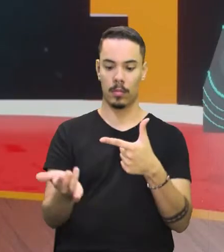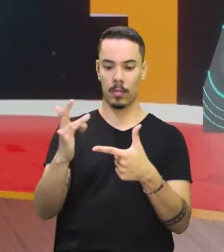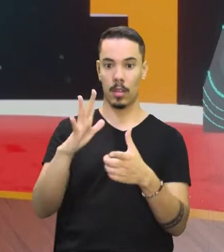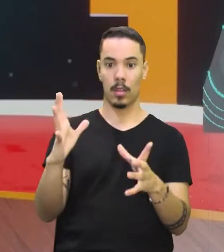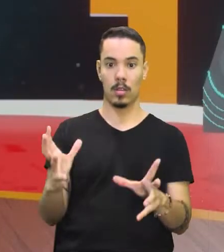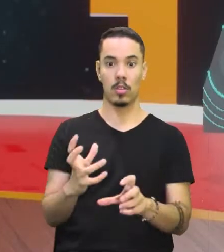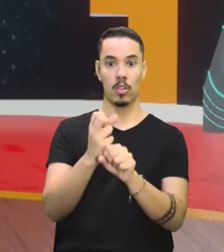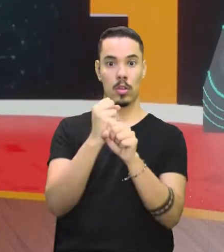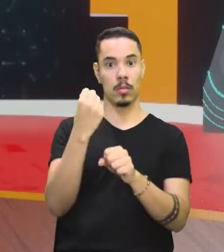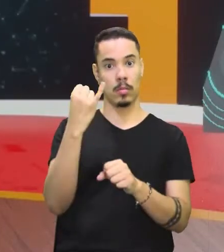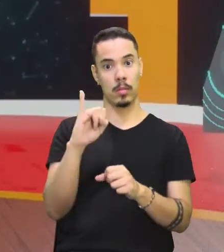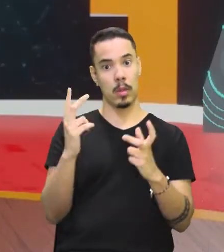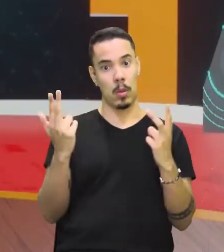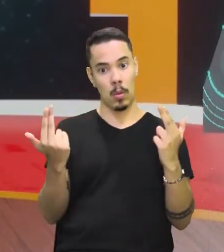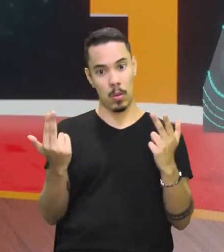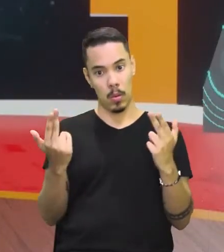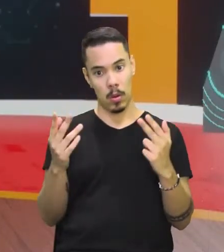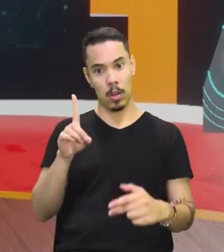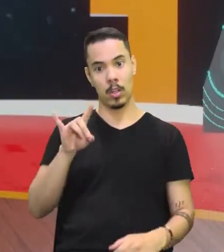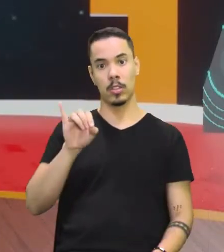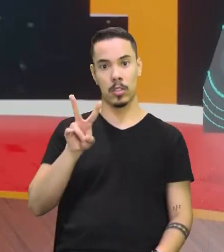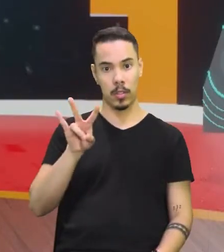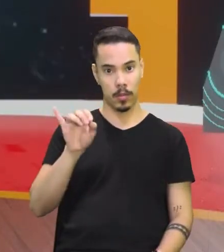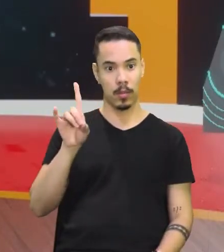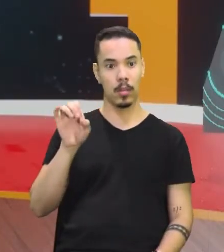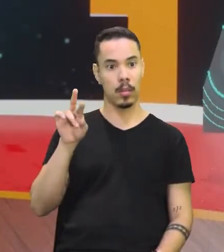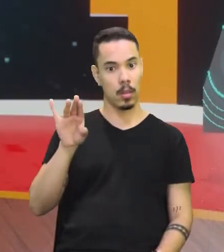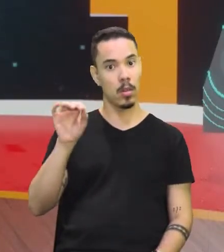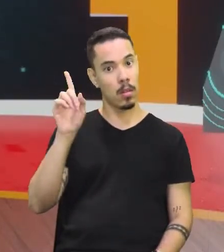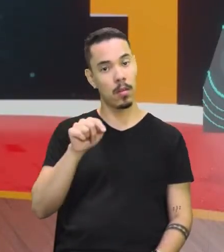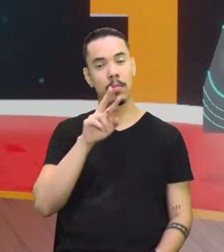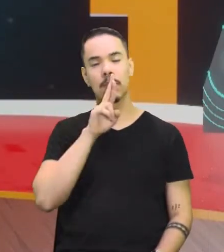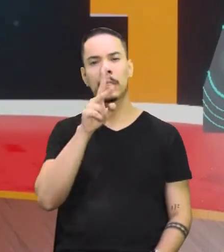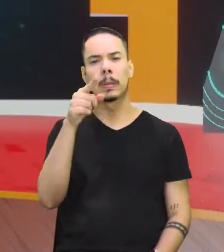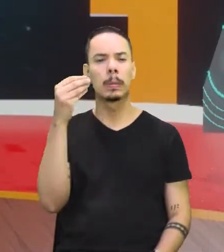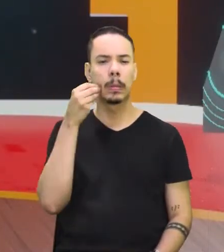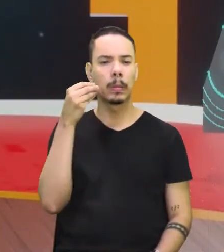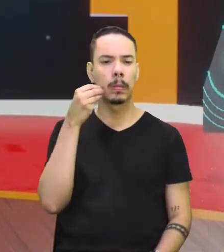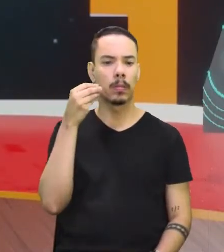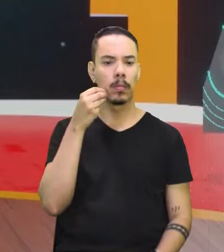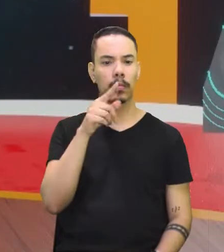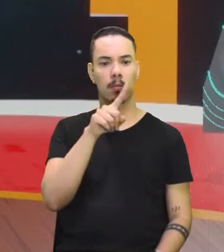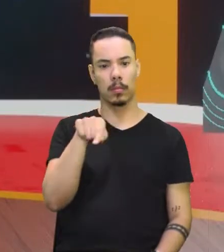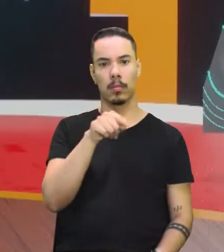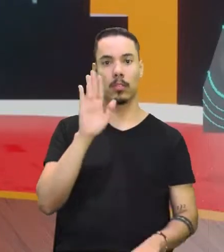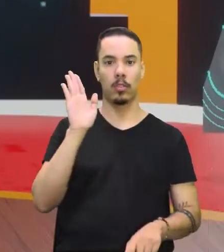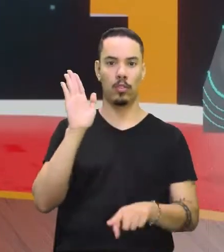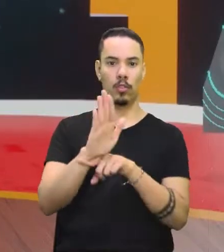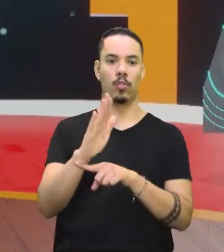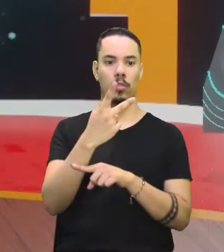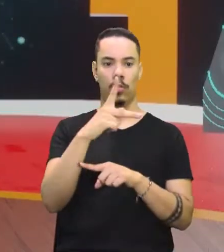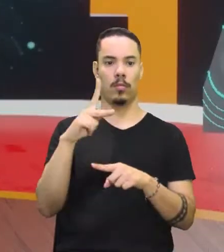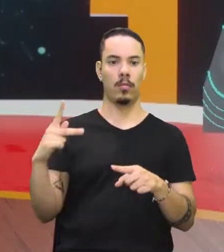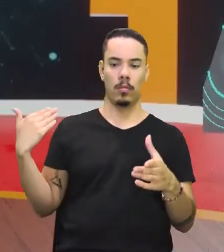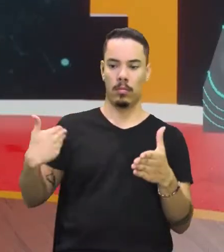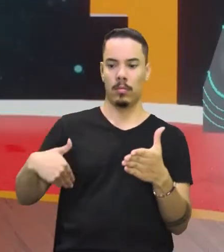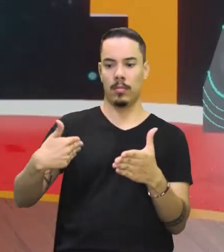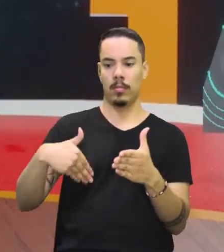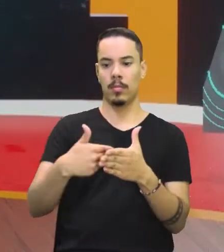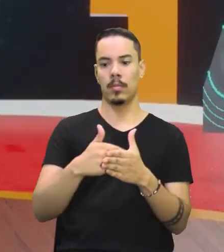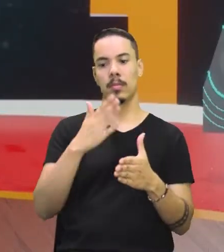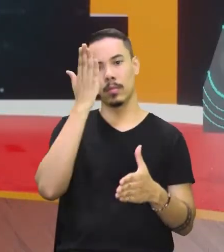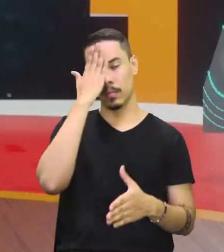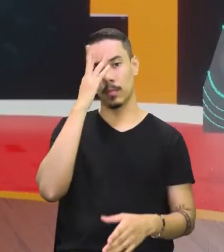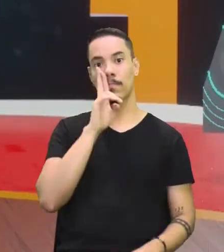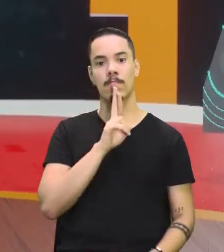for igual o dividendo, é a resposta. Vai testando. As alternativas te ajudam muito no caminho pela resposta correta, Isso.